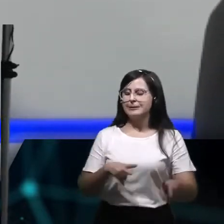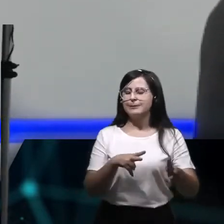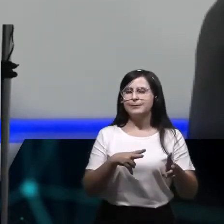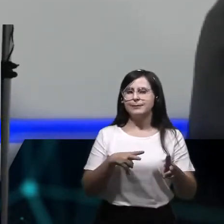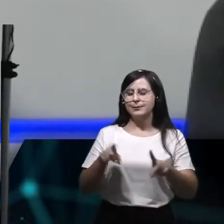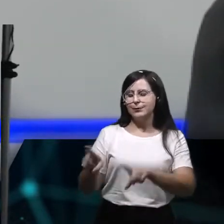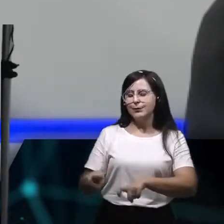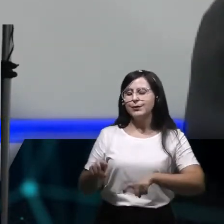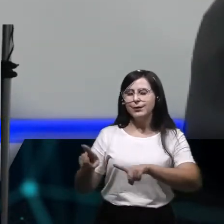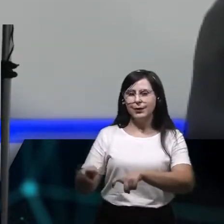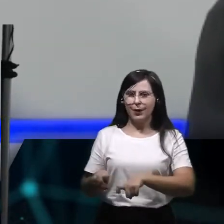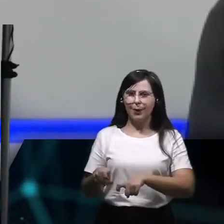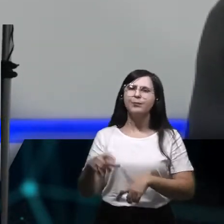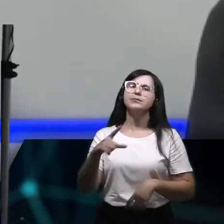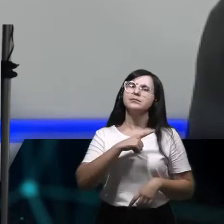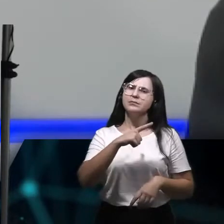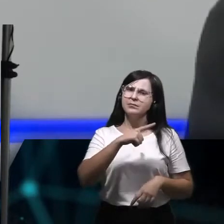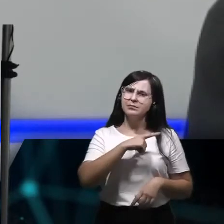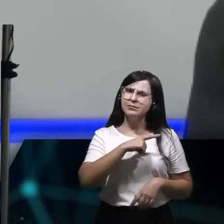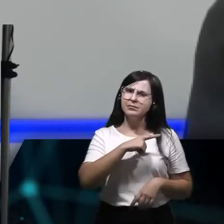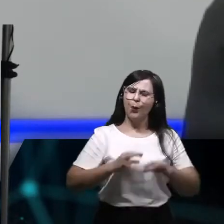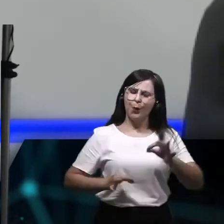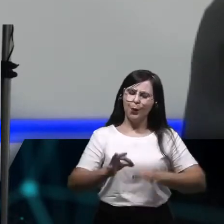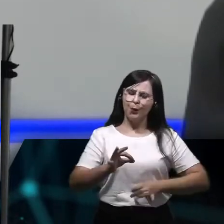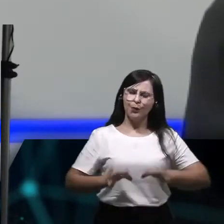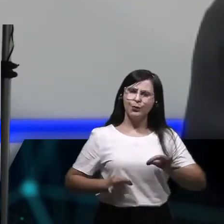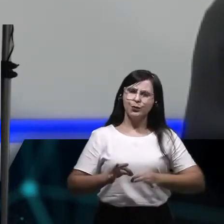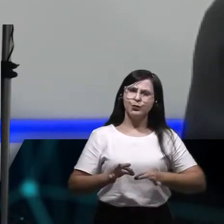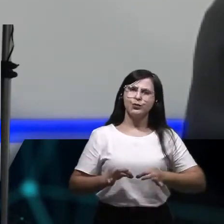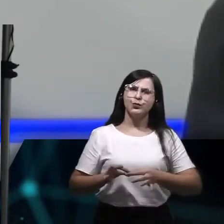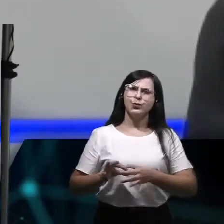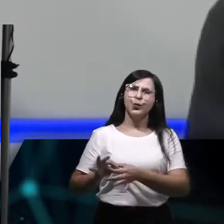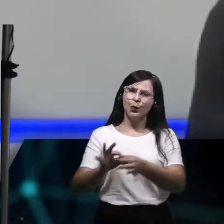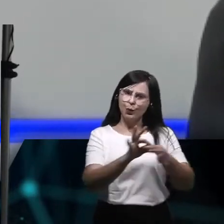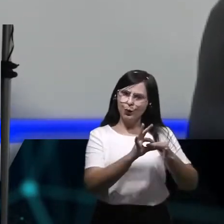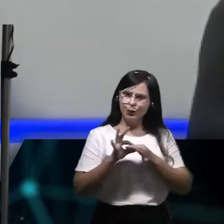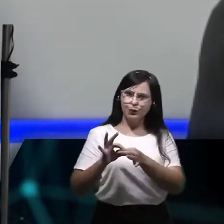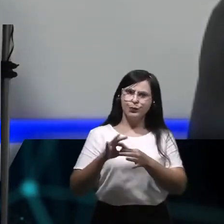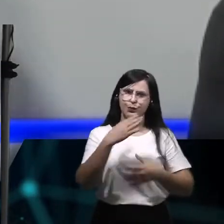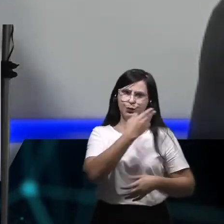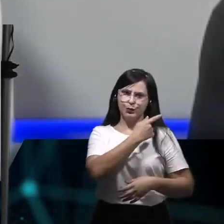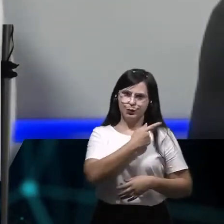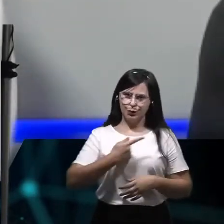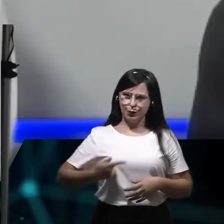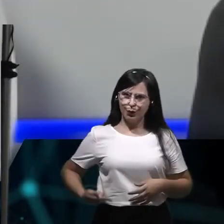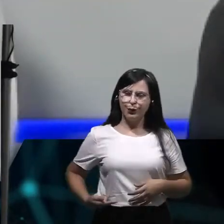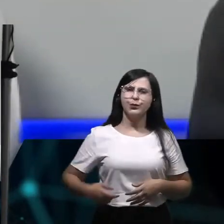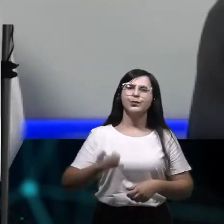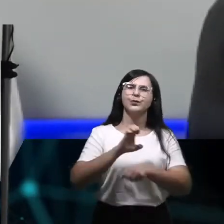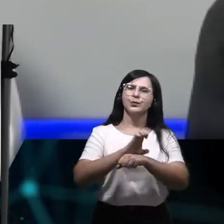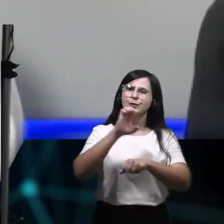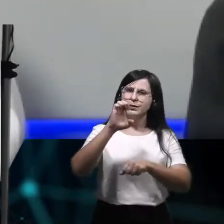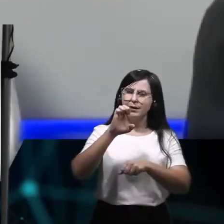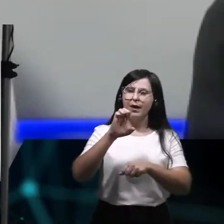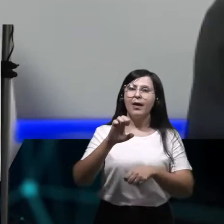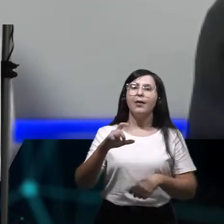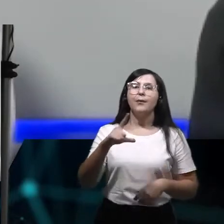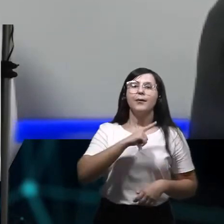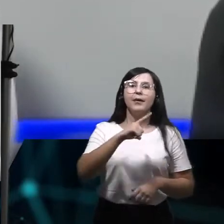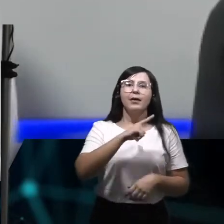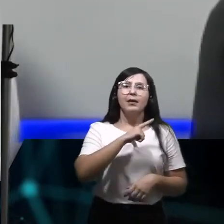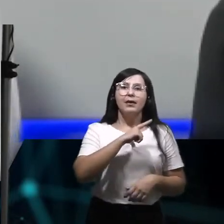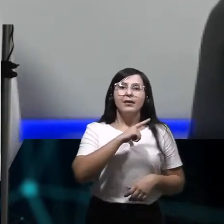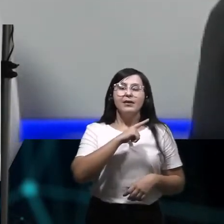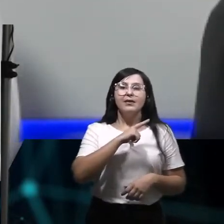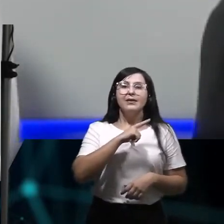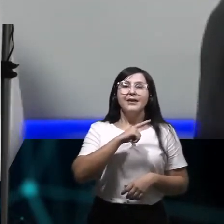parte, né? Temos projeto já com parceria com o governo do estado de trazer dessalinizador para esses poços que tem, que